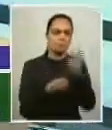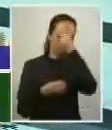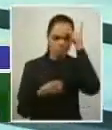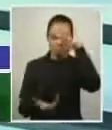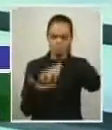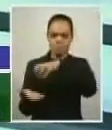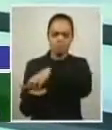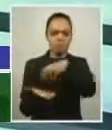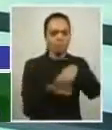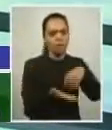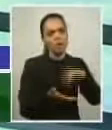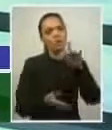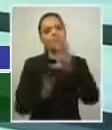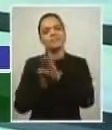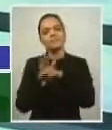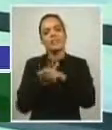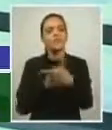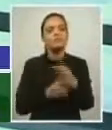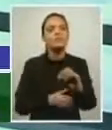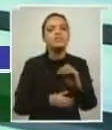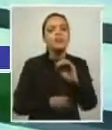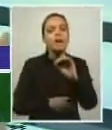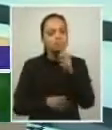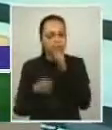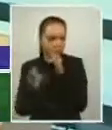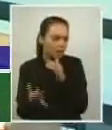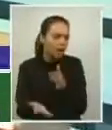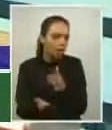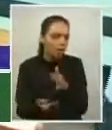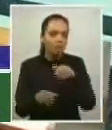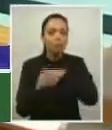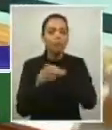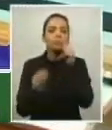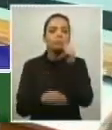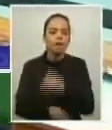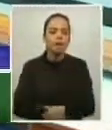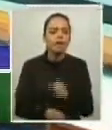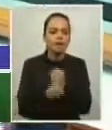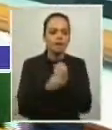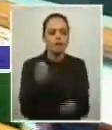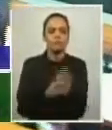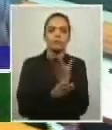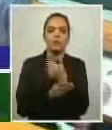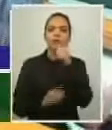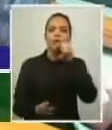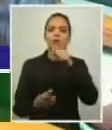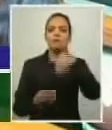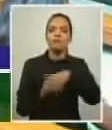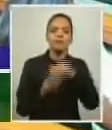só no século 20 por exemplo voto feminino em que ano Jânio foi instituído o voto feminino no